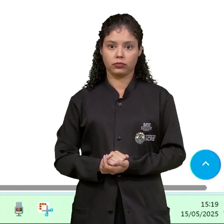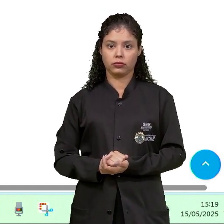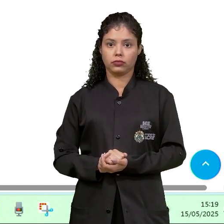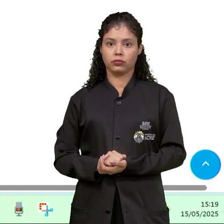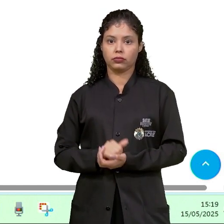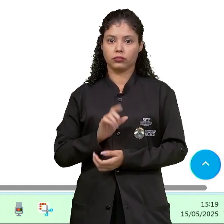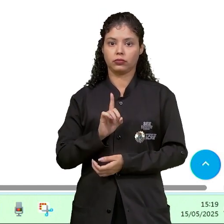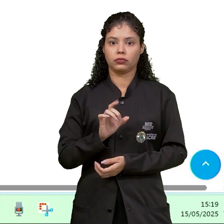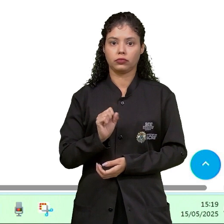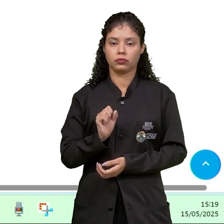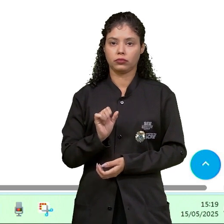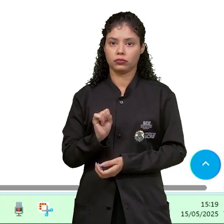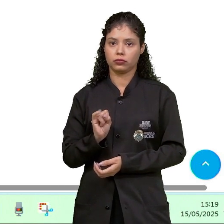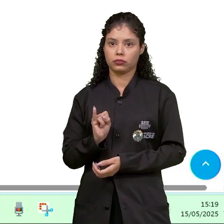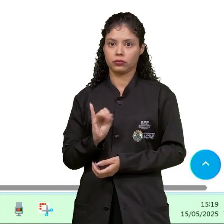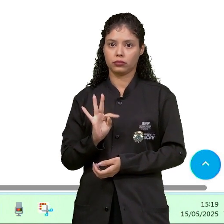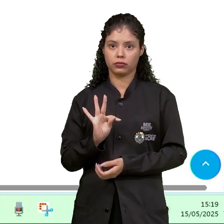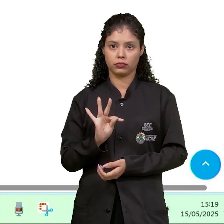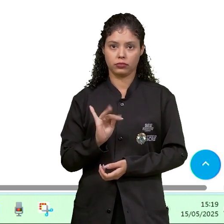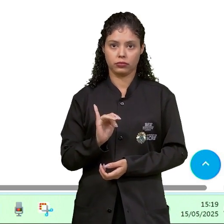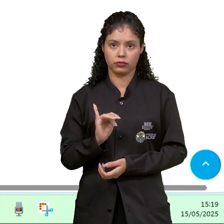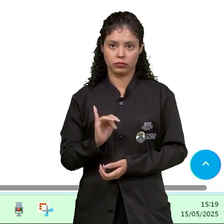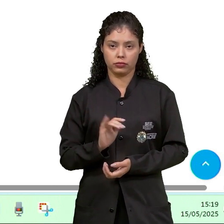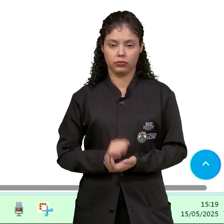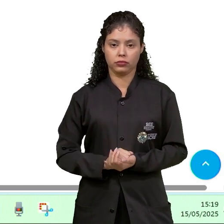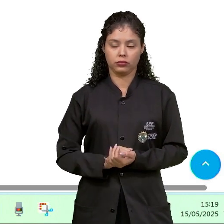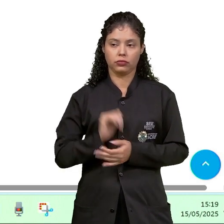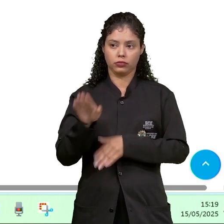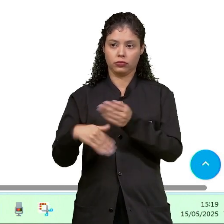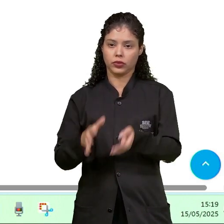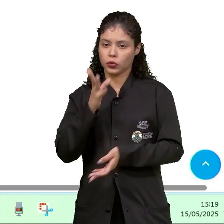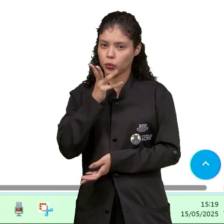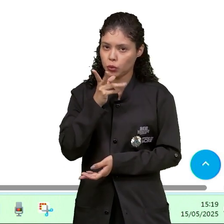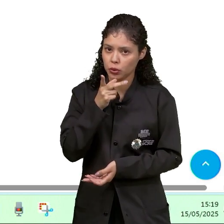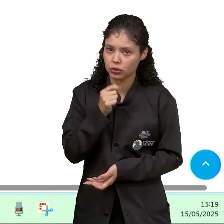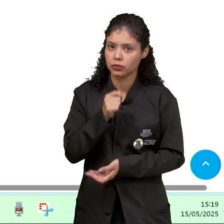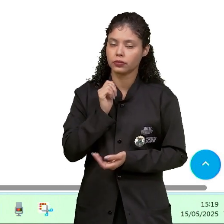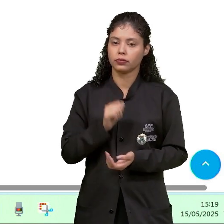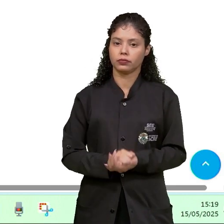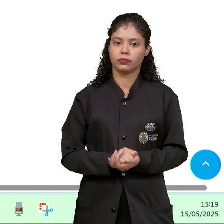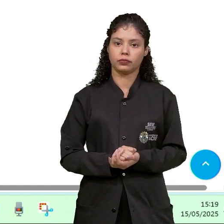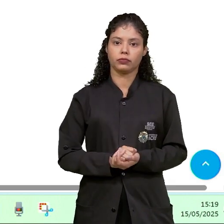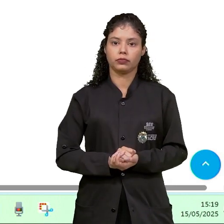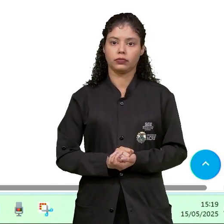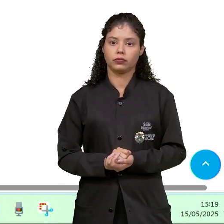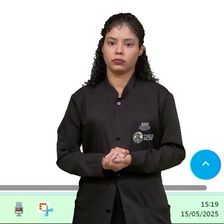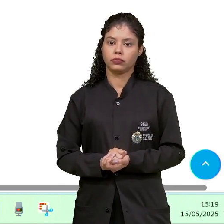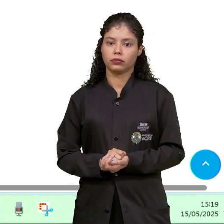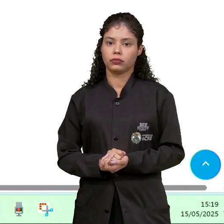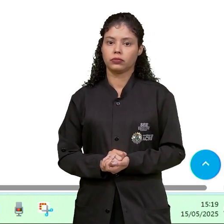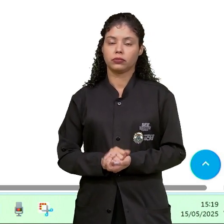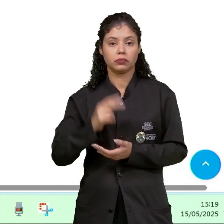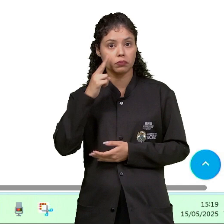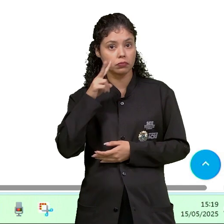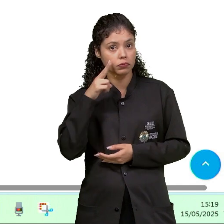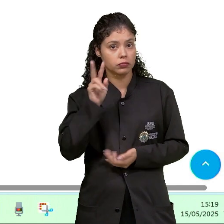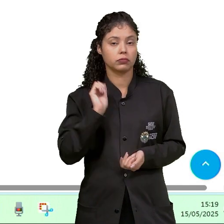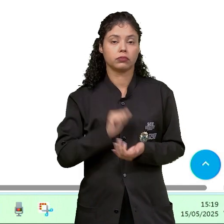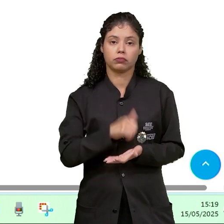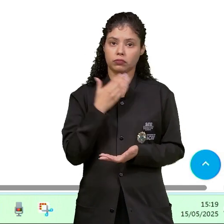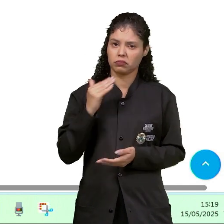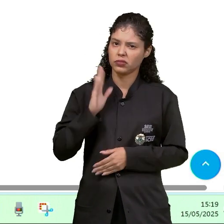consigo ver, às vezes tem um processo que está demorando demais no setor, você quer verificar porque que está